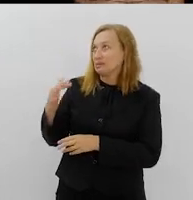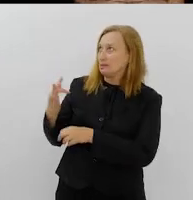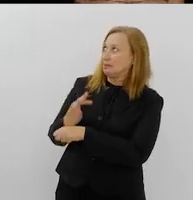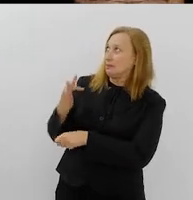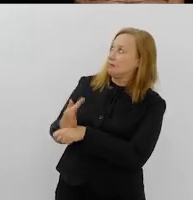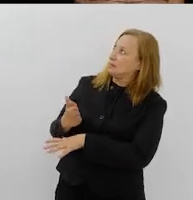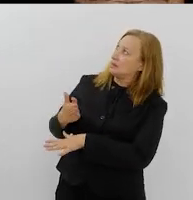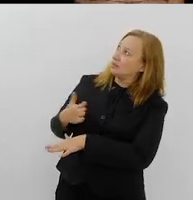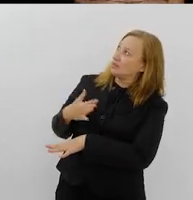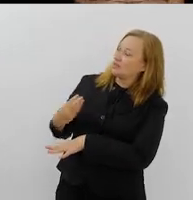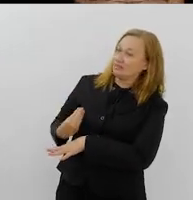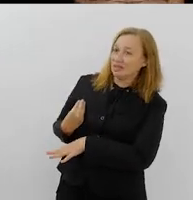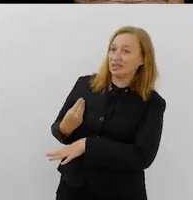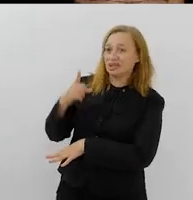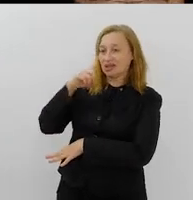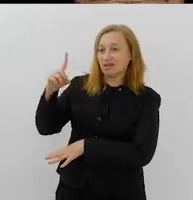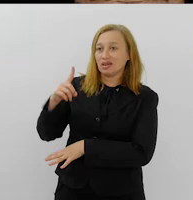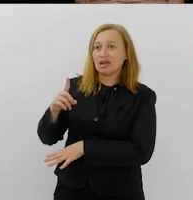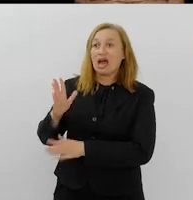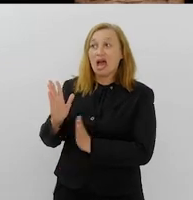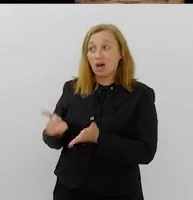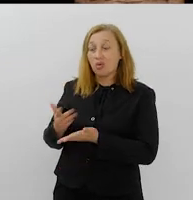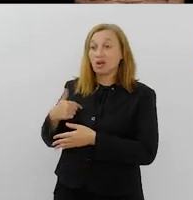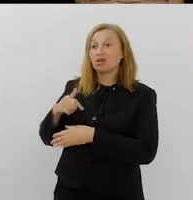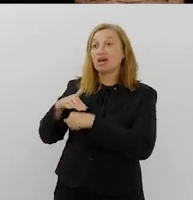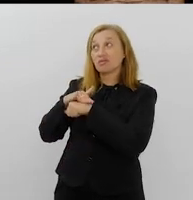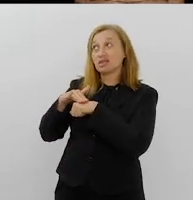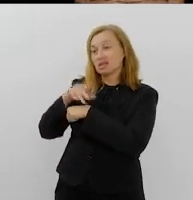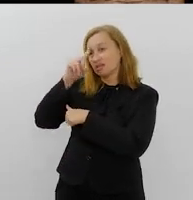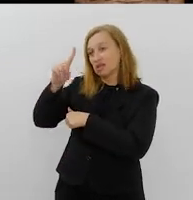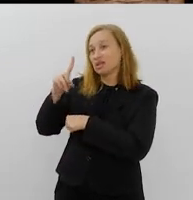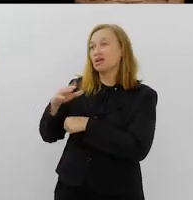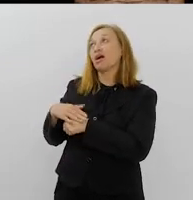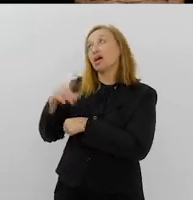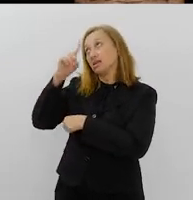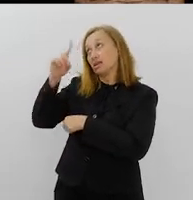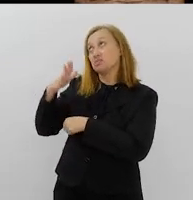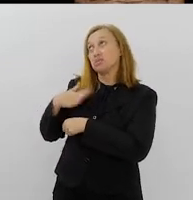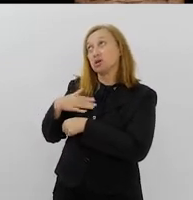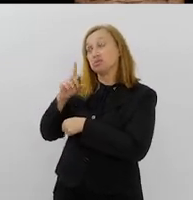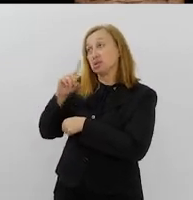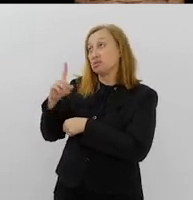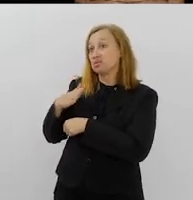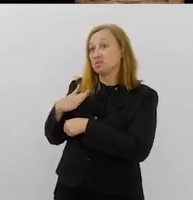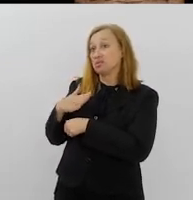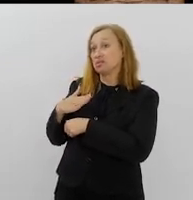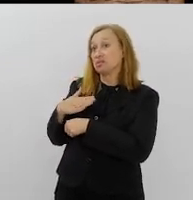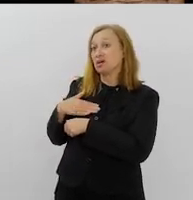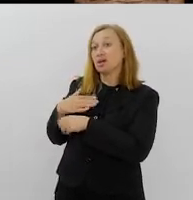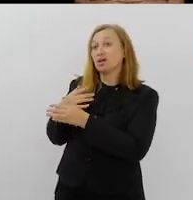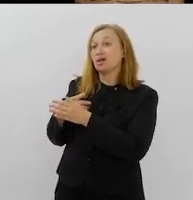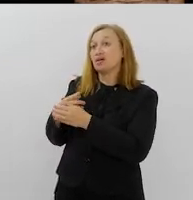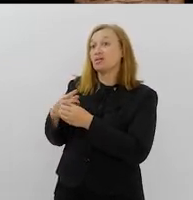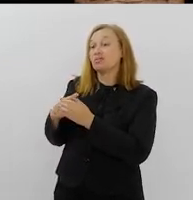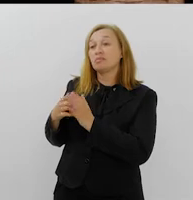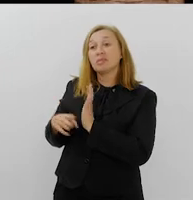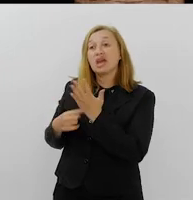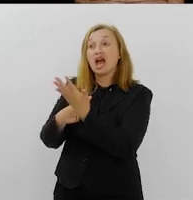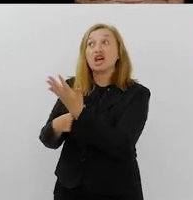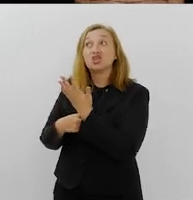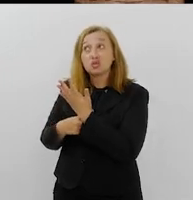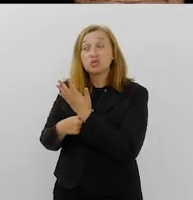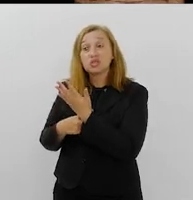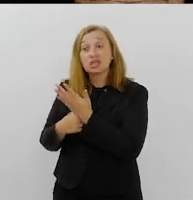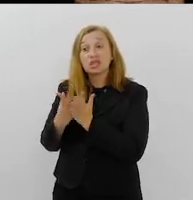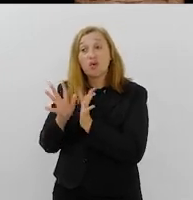é que ele me aguenta. Mas porque toda hora, eu ainda agora mesmo falei aqui com ele, falei, Deus, pelo amor de Deus, me consegue, me leva